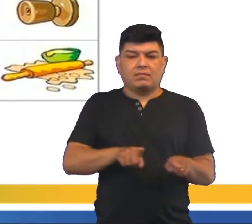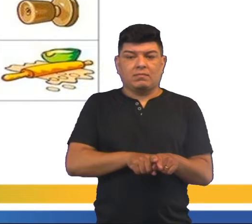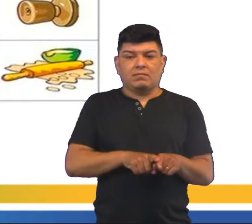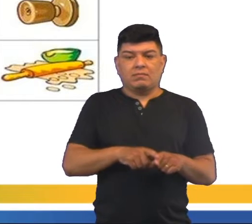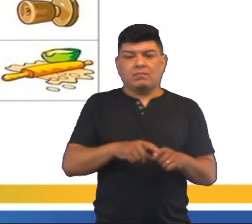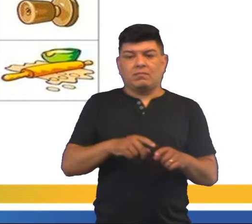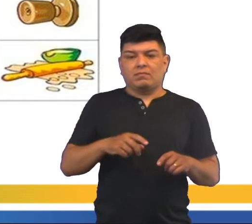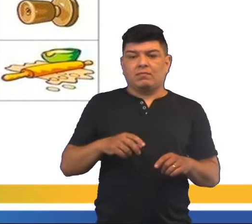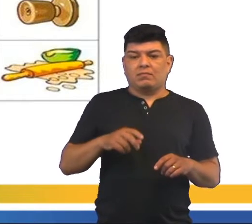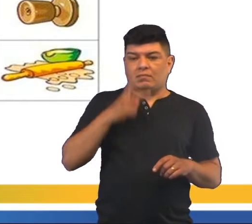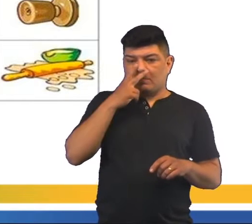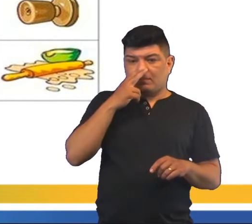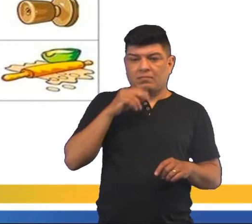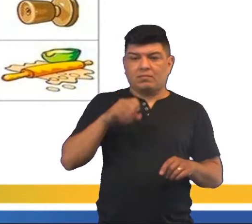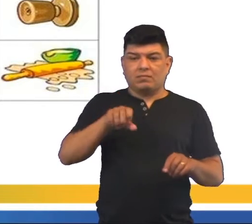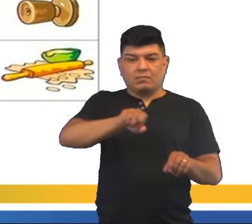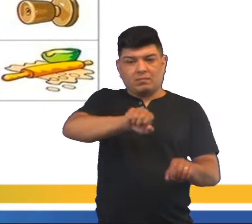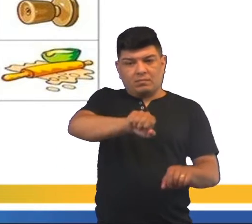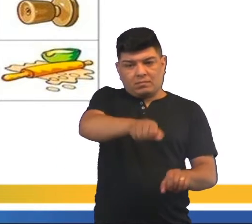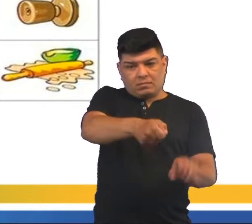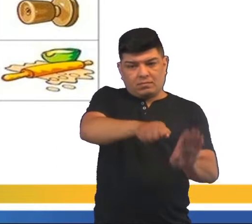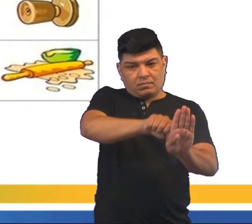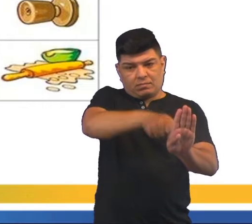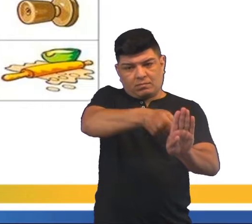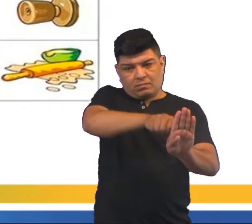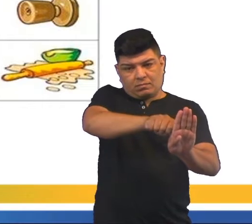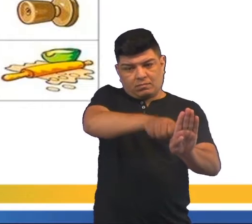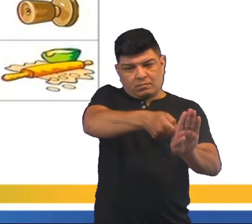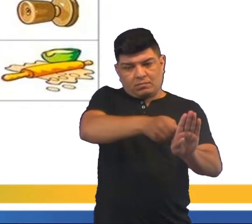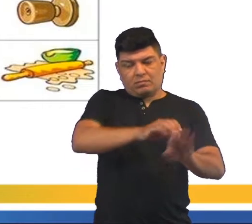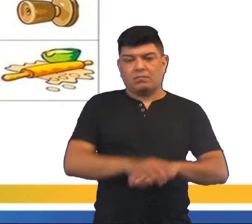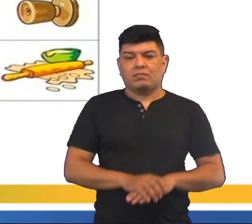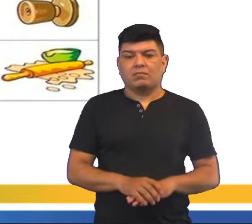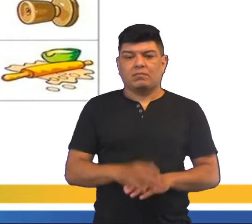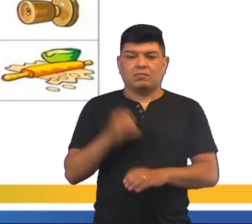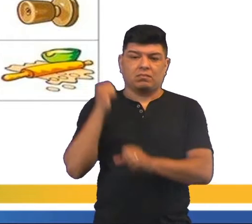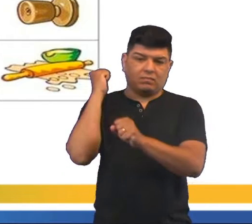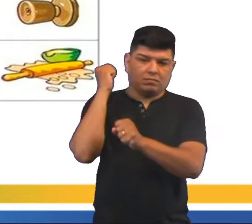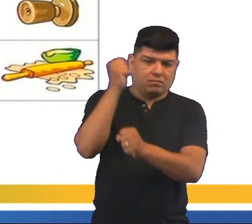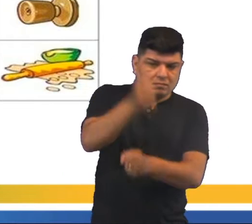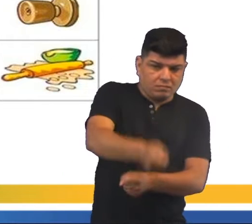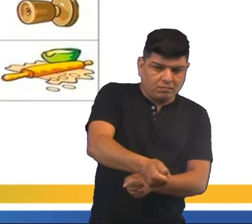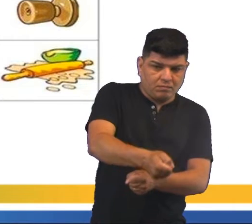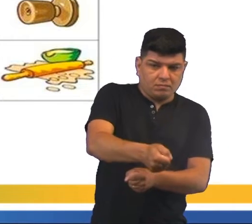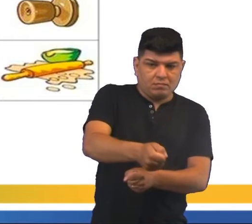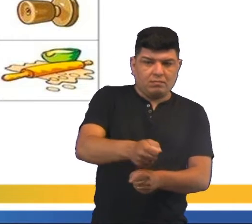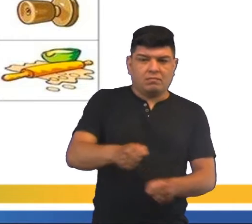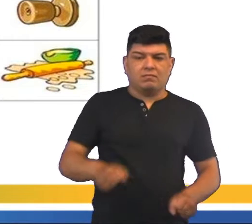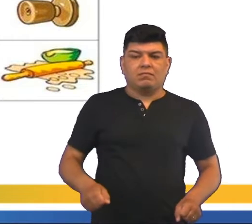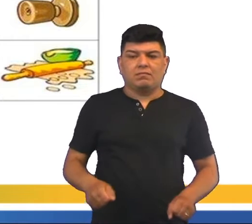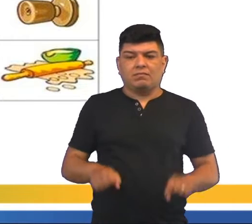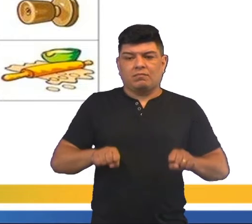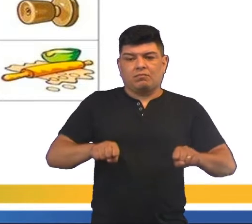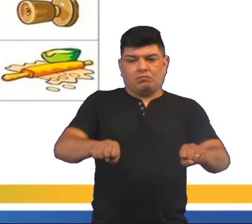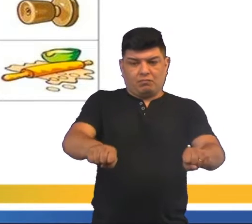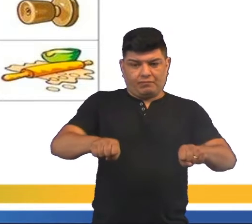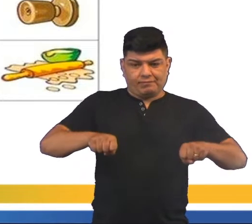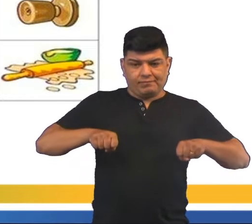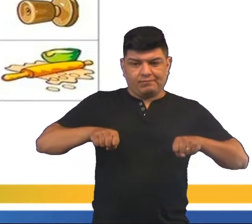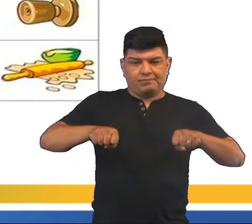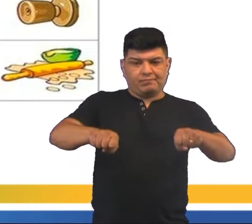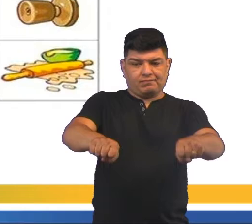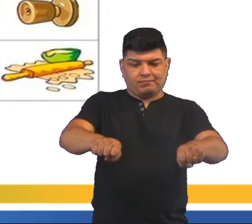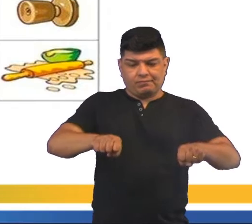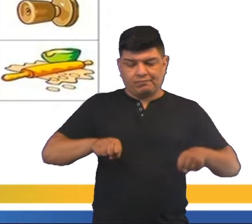com a maçaneta ou já viu até mesmo Machado ou rolo esses rolos que as pessoas